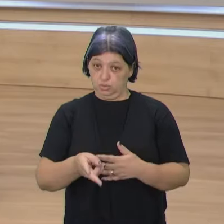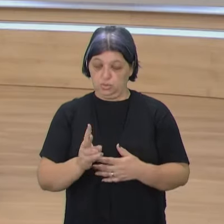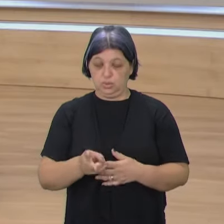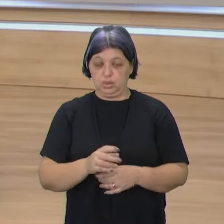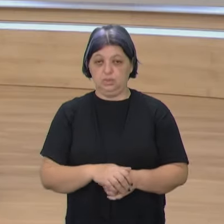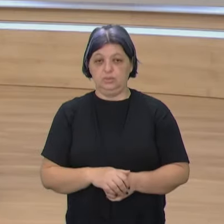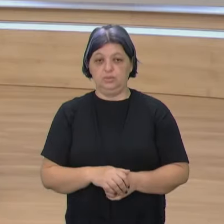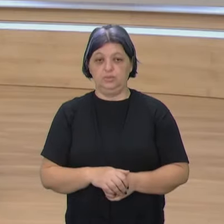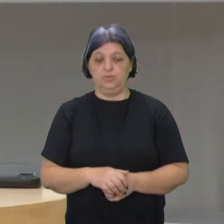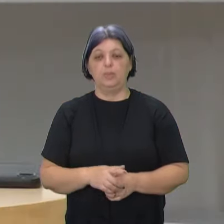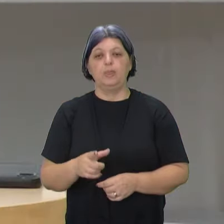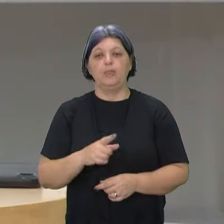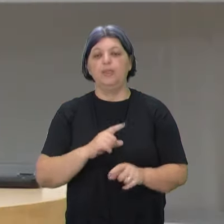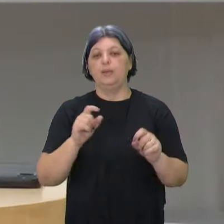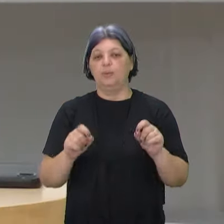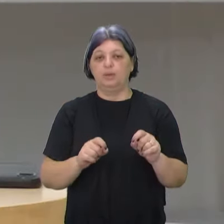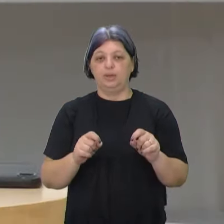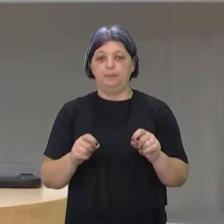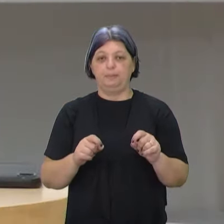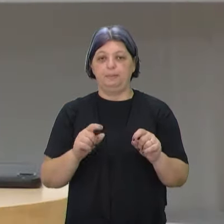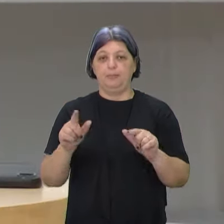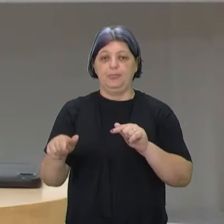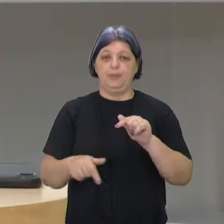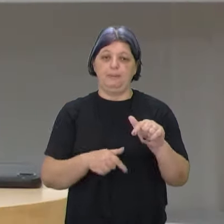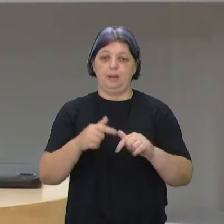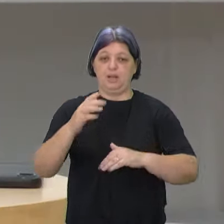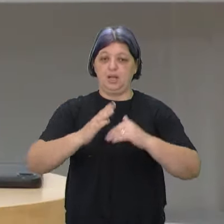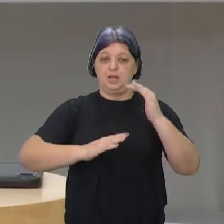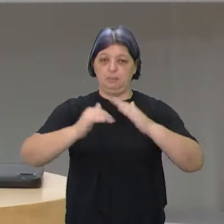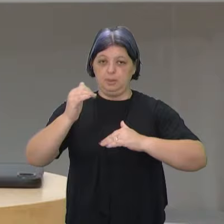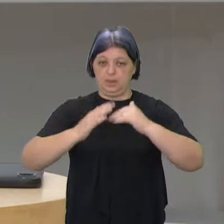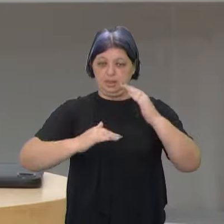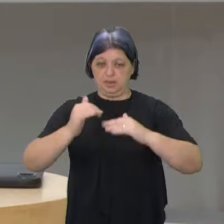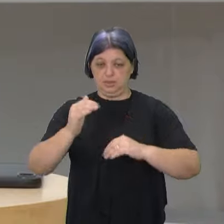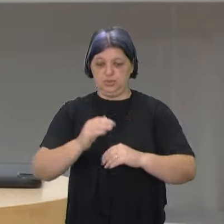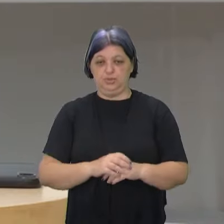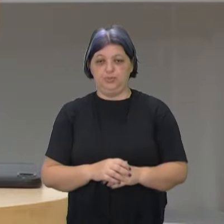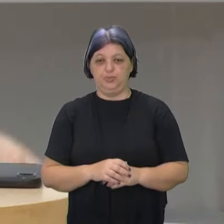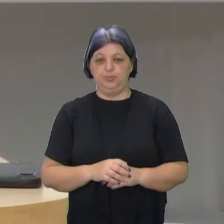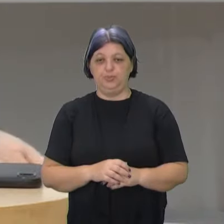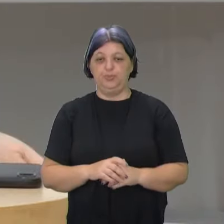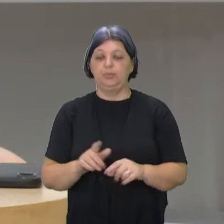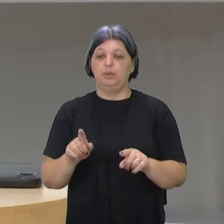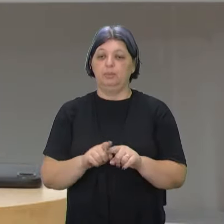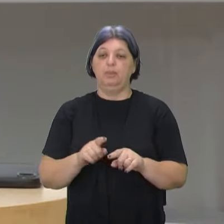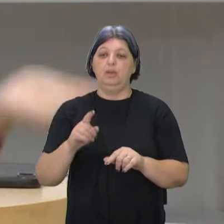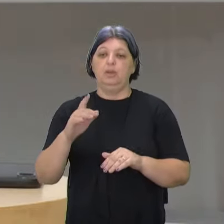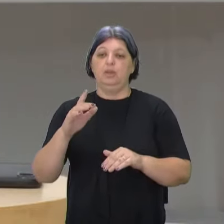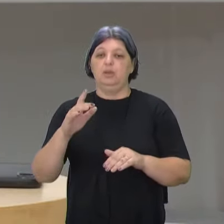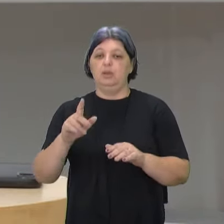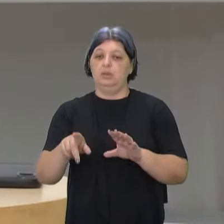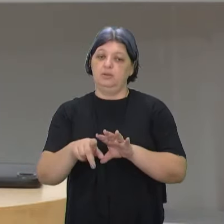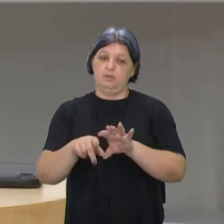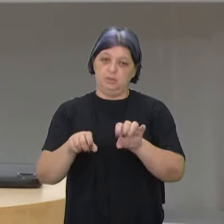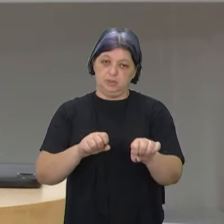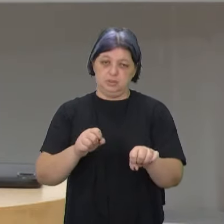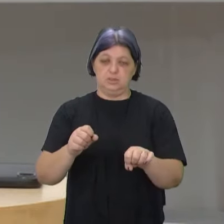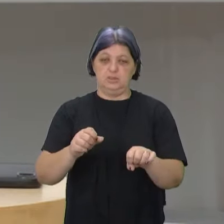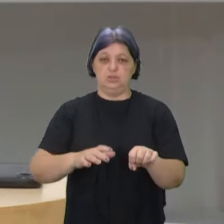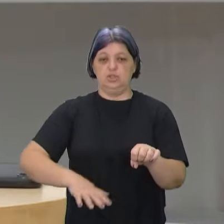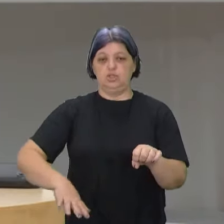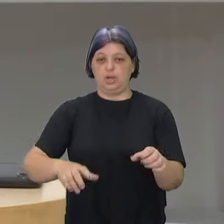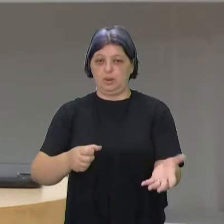a gente tem que hoje a gente vai trabalhar as habilidades, correto? As habilidades tanto da formação geral básica quanto a dos